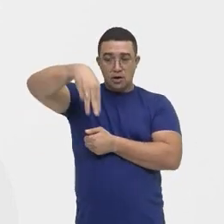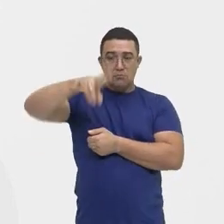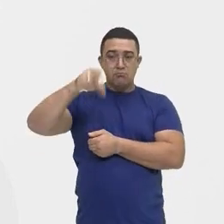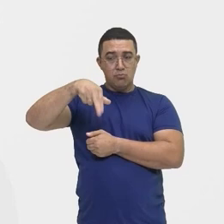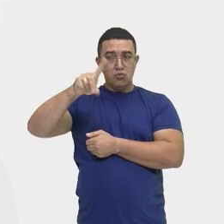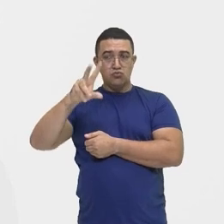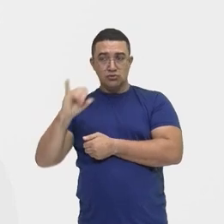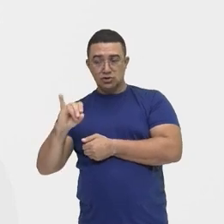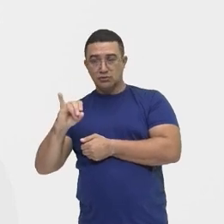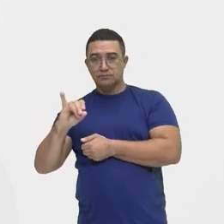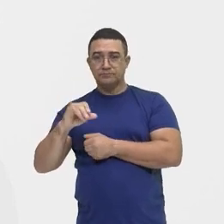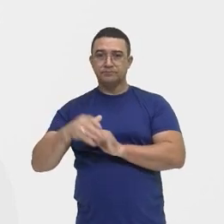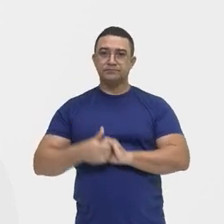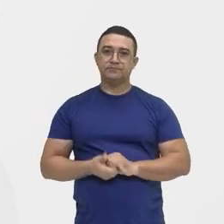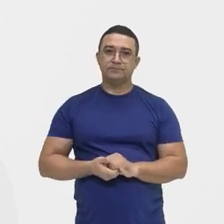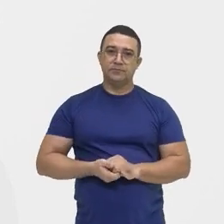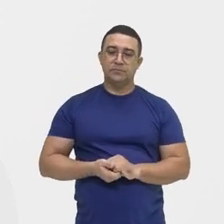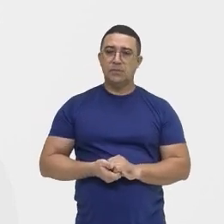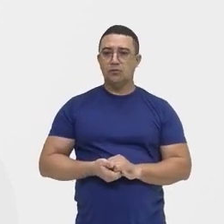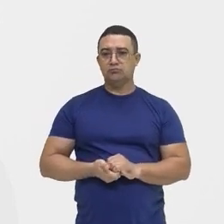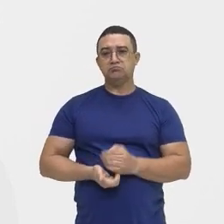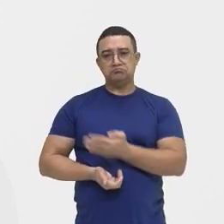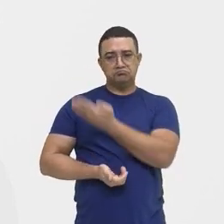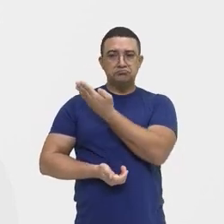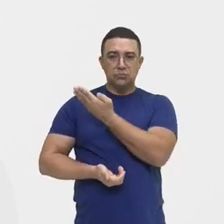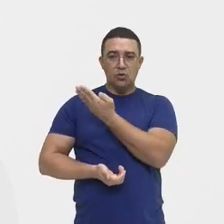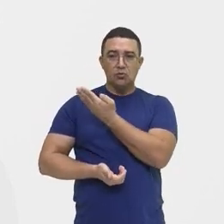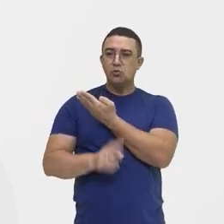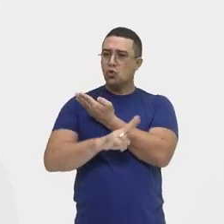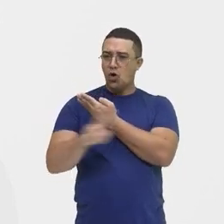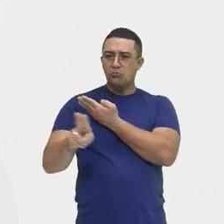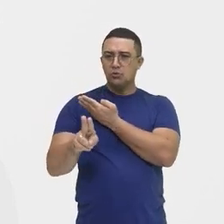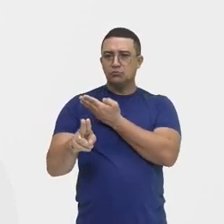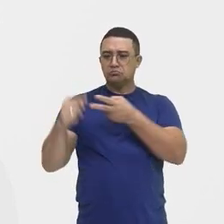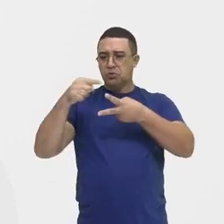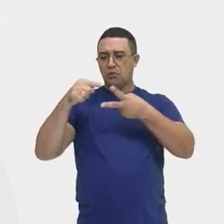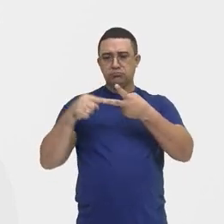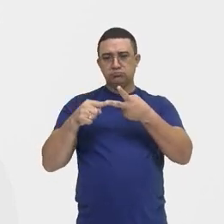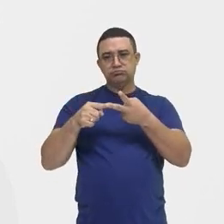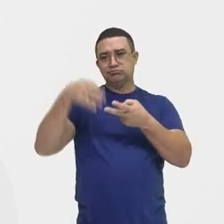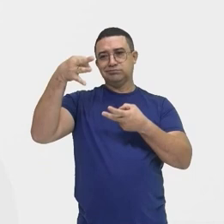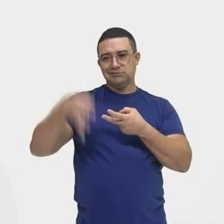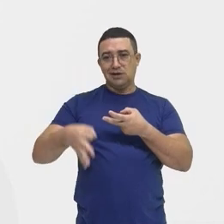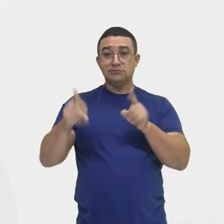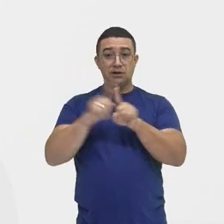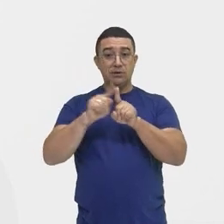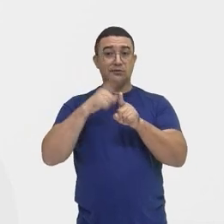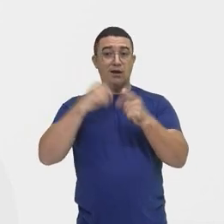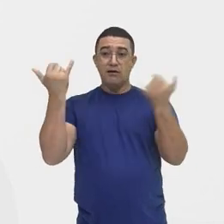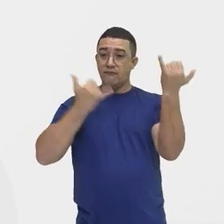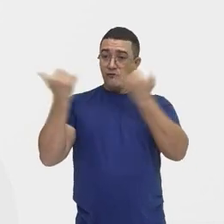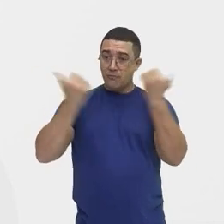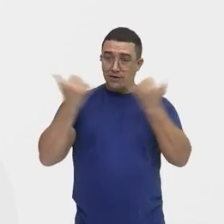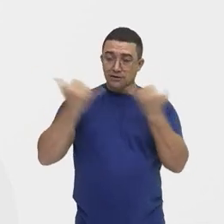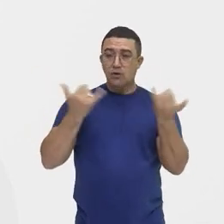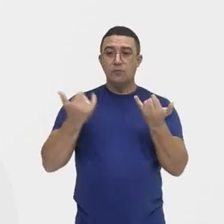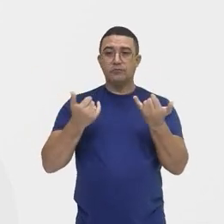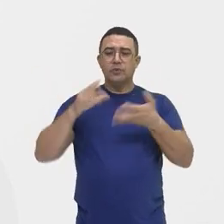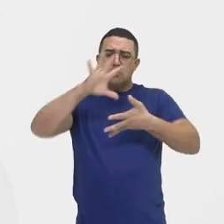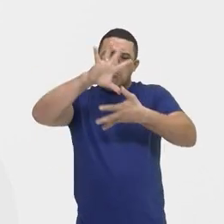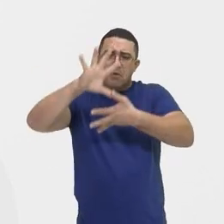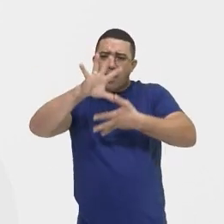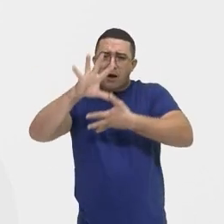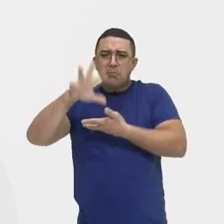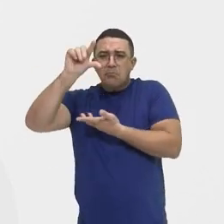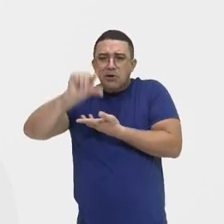planisfério, ou o mapa mundi, está correto. E aí também a gente tem as informações, né, do mapinha, onde a